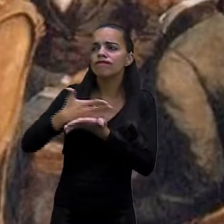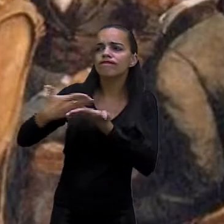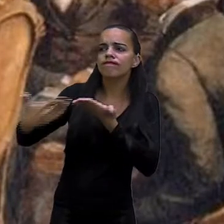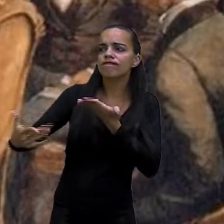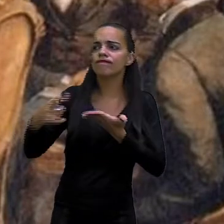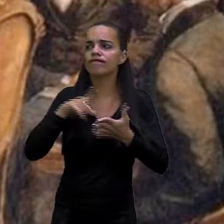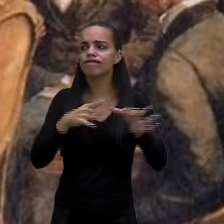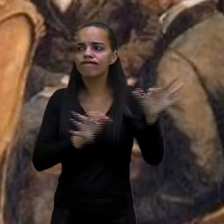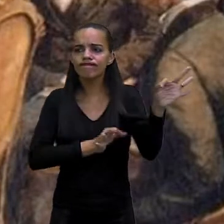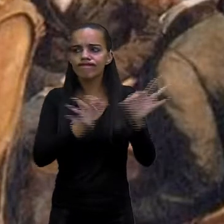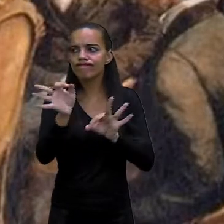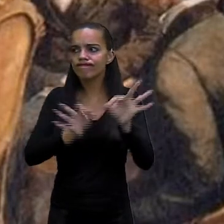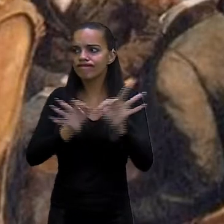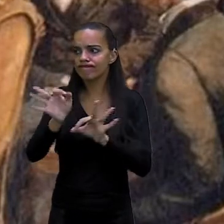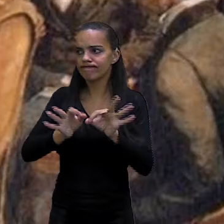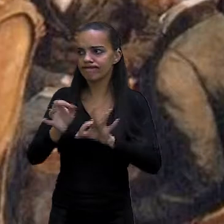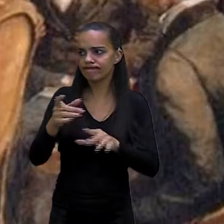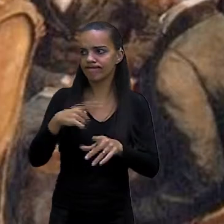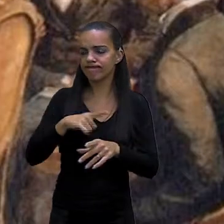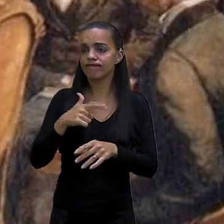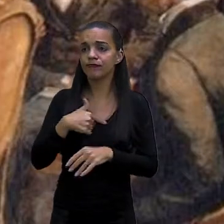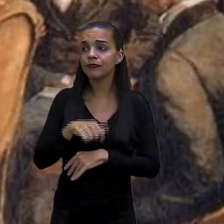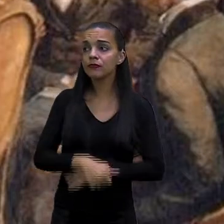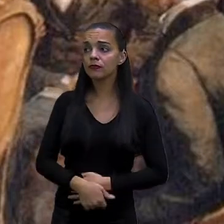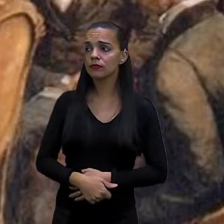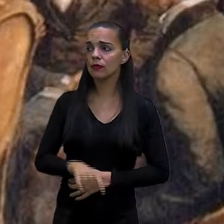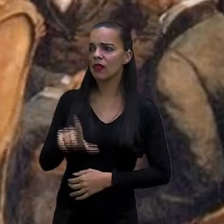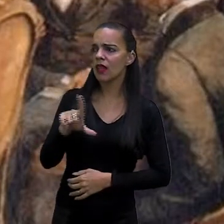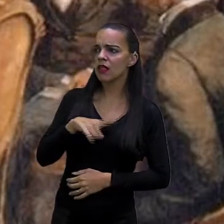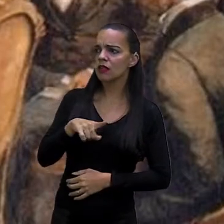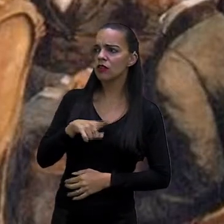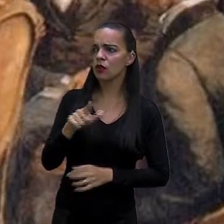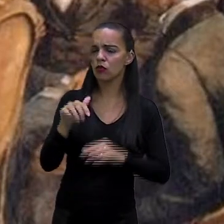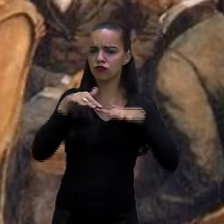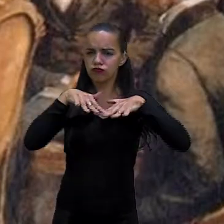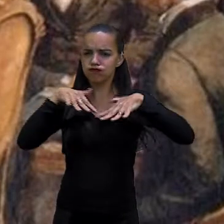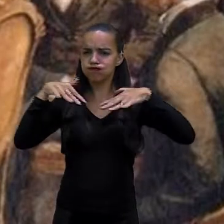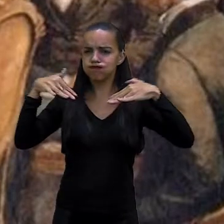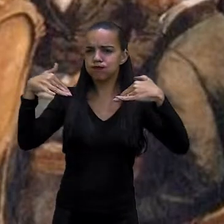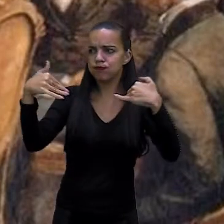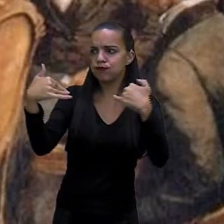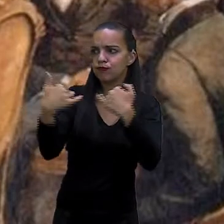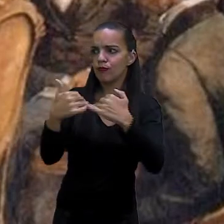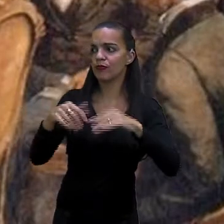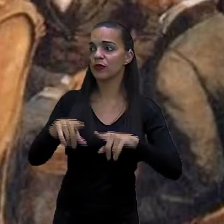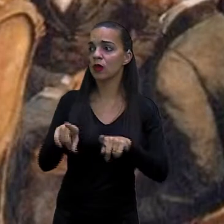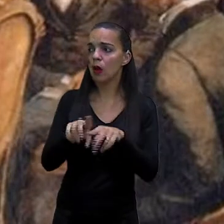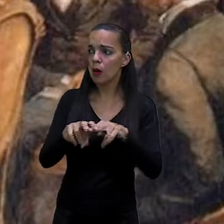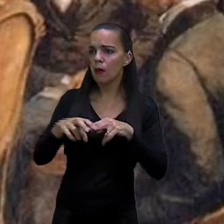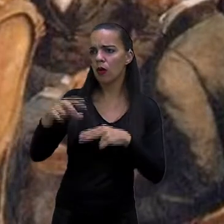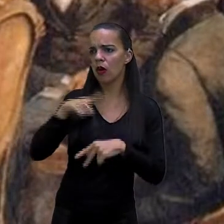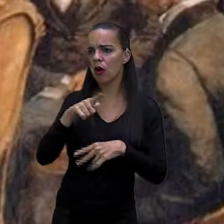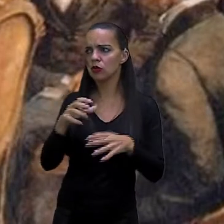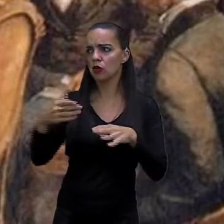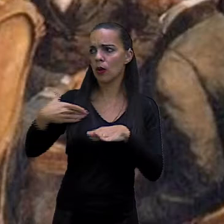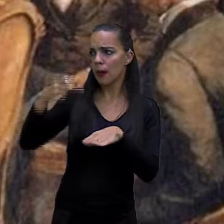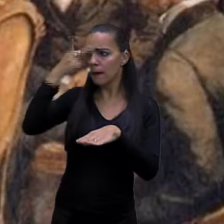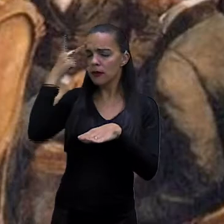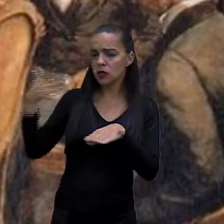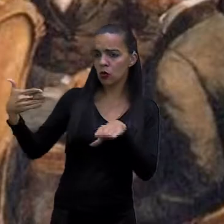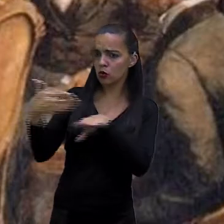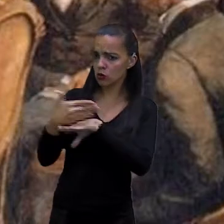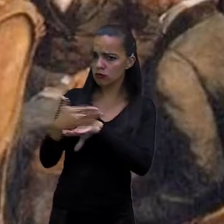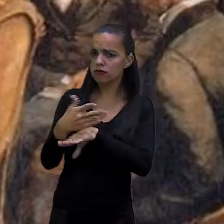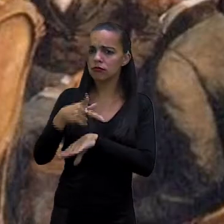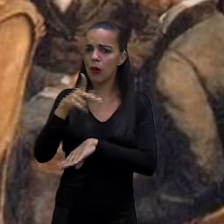um projeto de Constituição em 1823. Nele, uma Assembleia Constituinte composta principalmente por membros do Partido